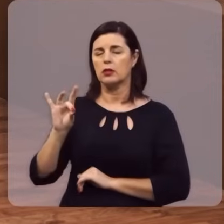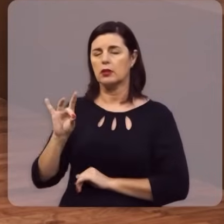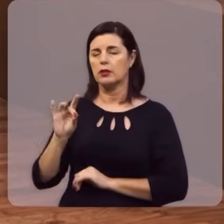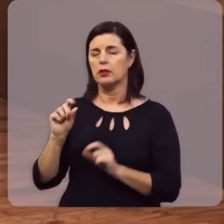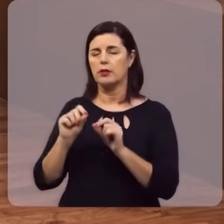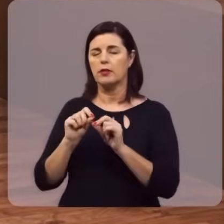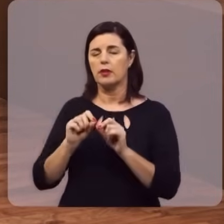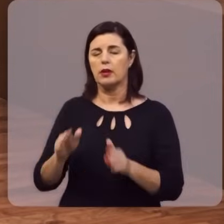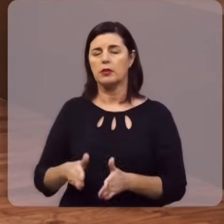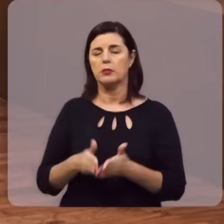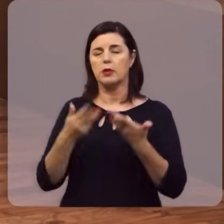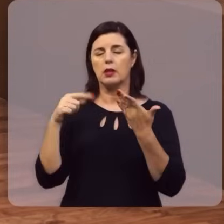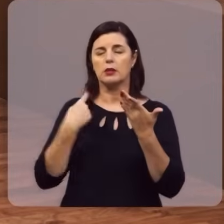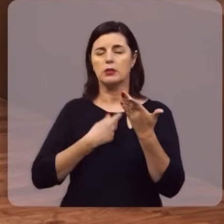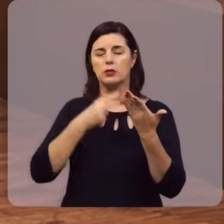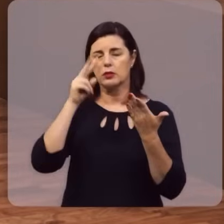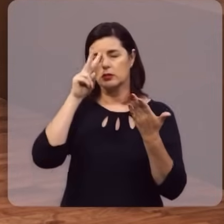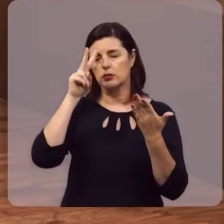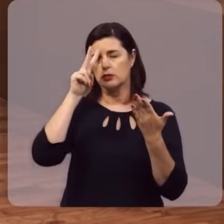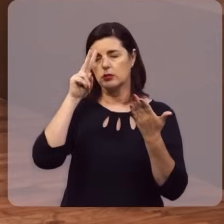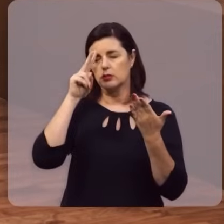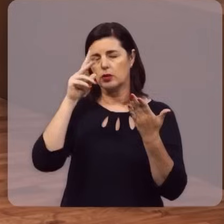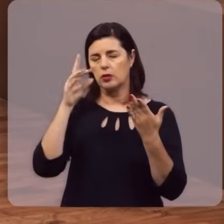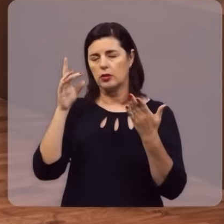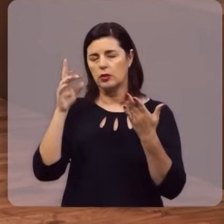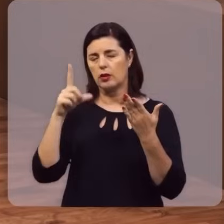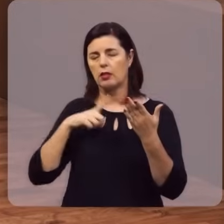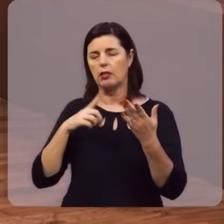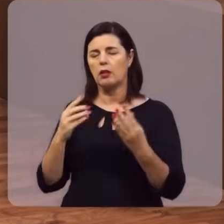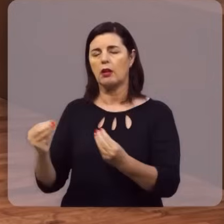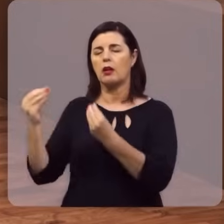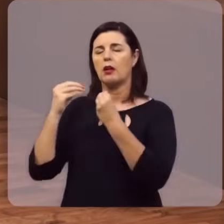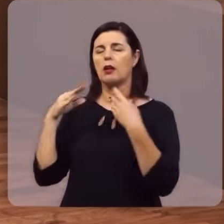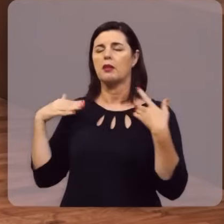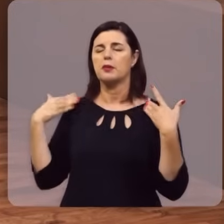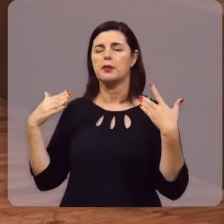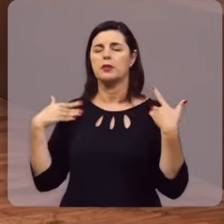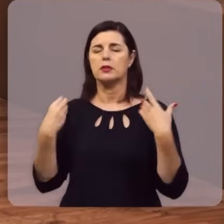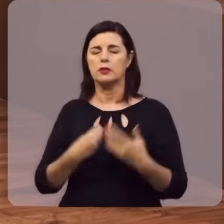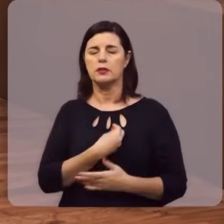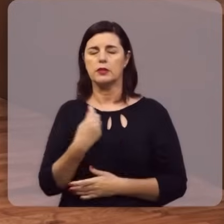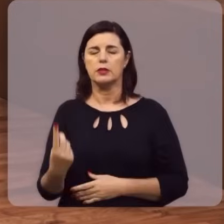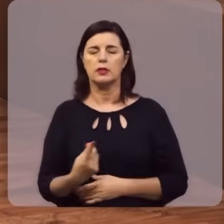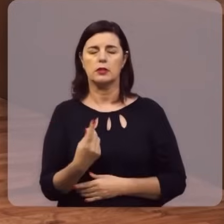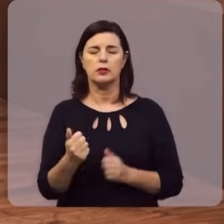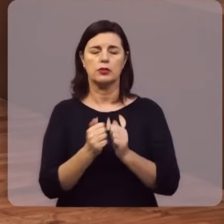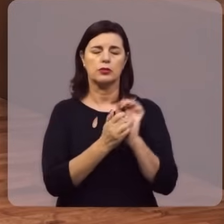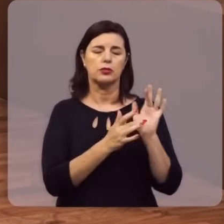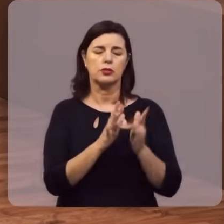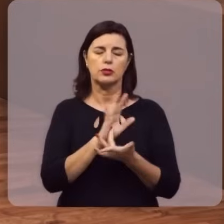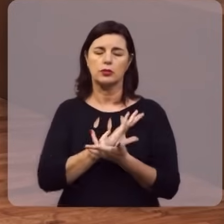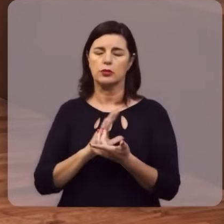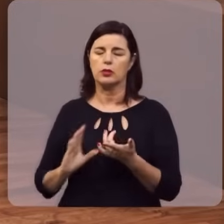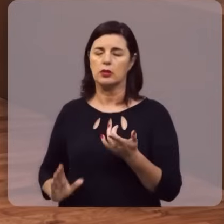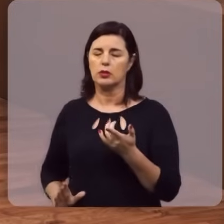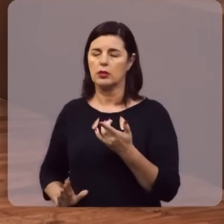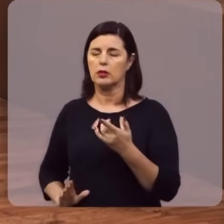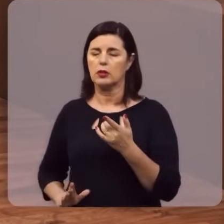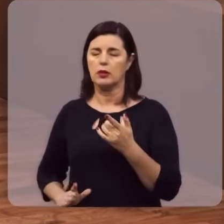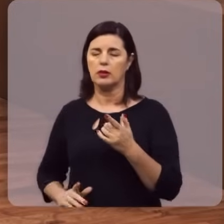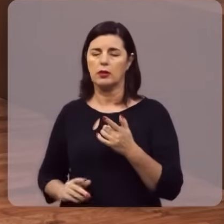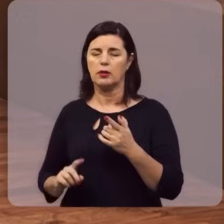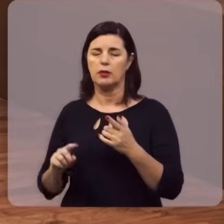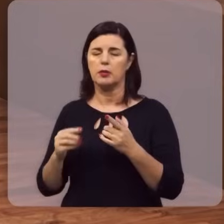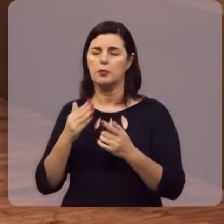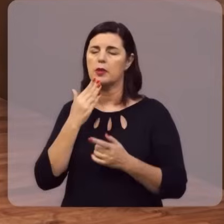e faz um milagre na nossa história trazendo-nos alegria da vida eterna em Cristo Jesus aplica